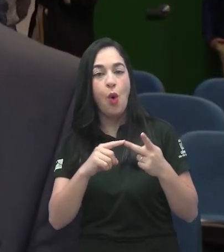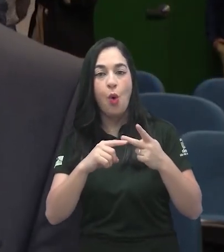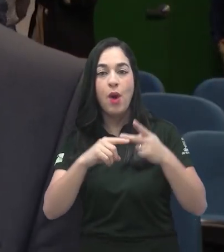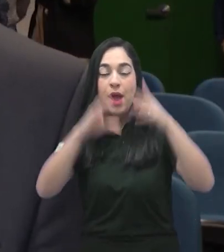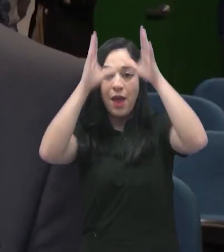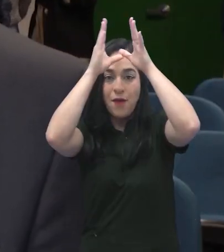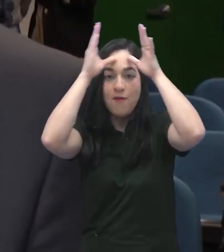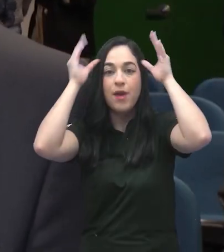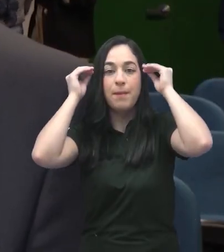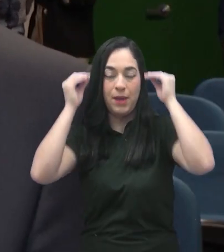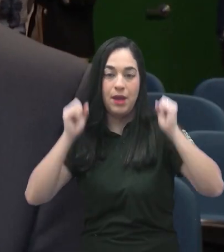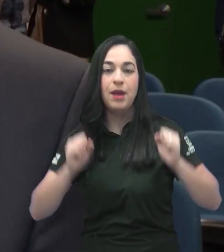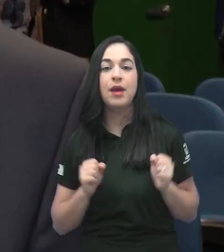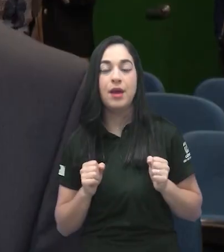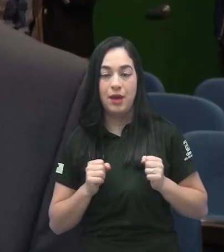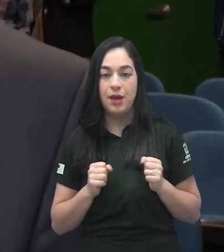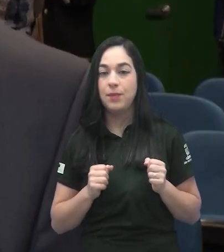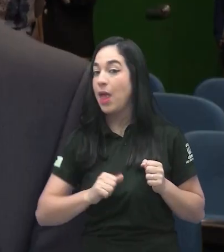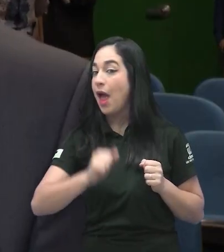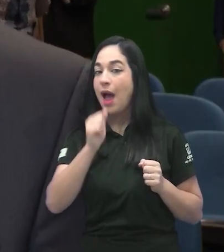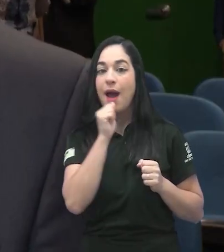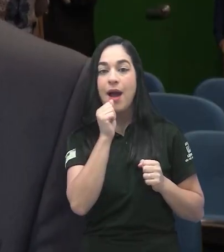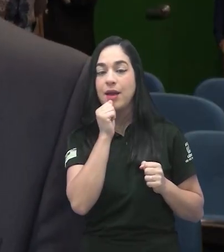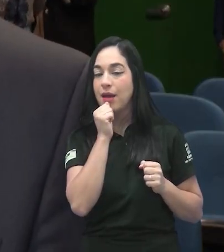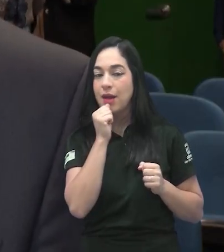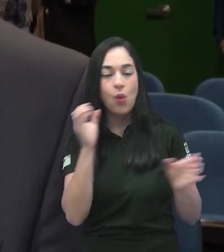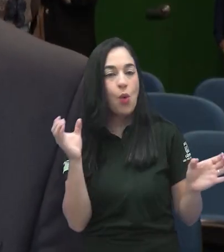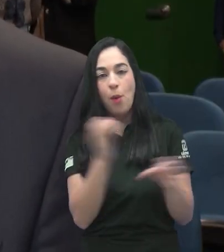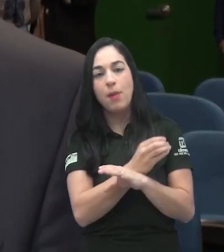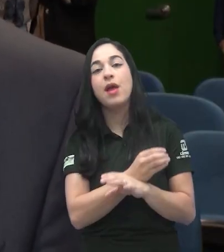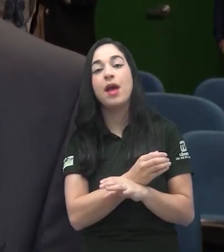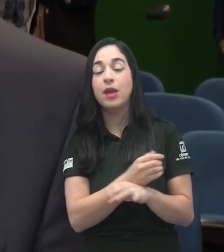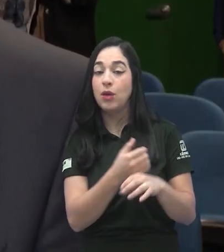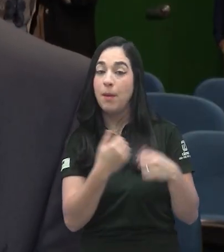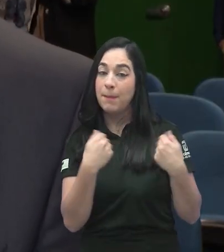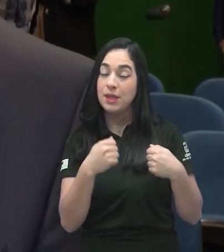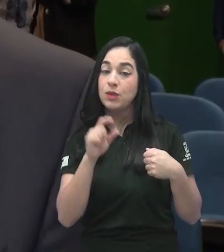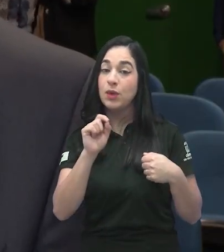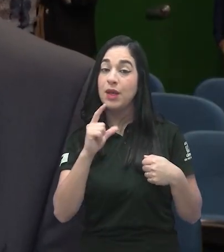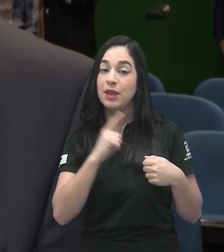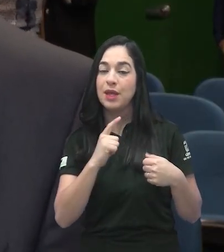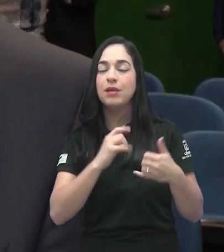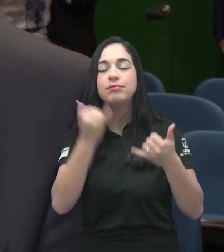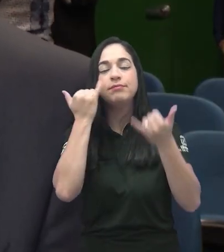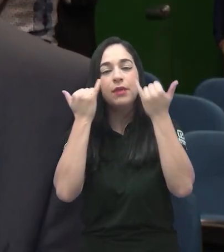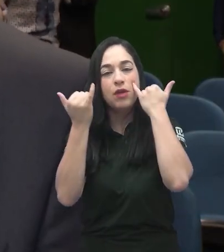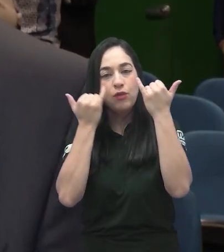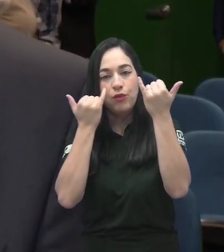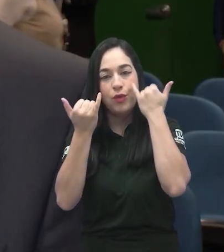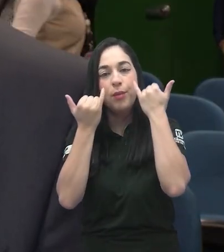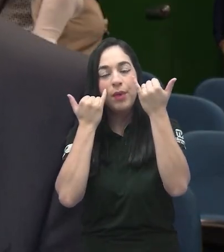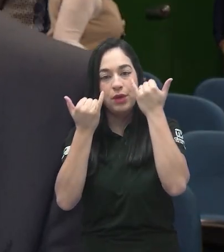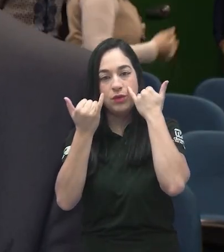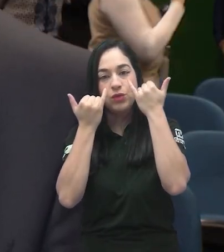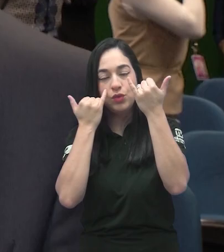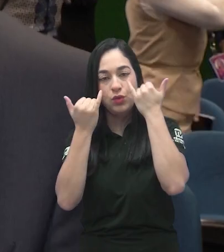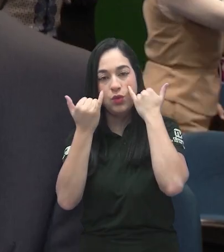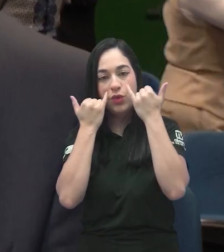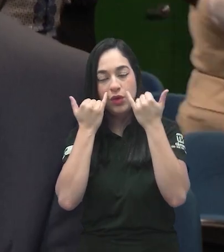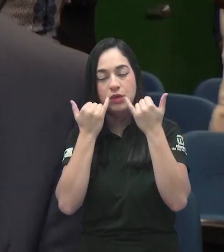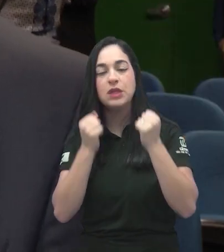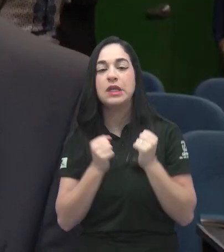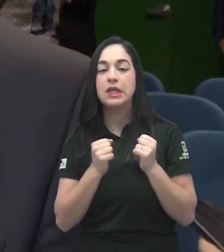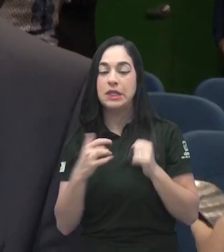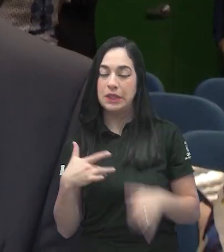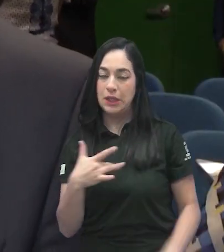isso ainda não ser ainda a entrega principal. A entrega principal é eles terem informações, serem empoderados